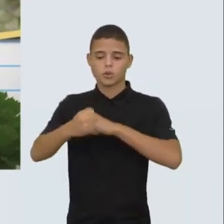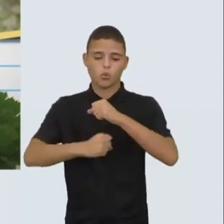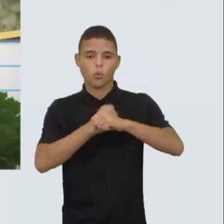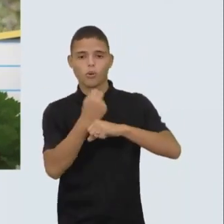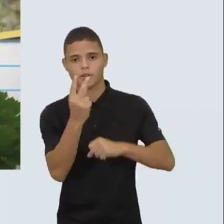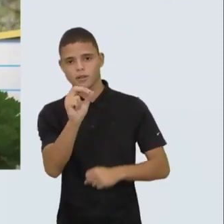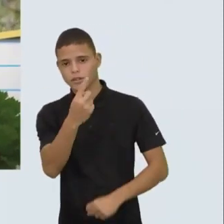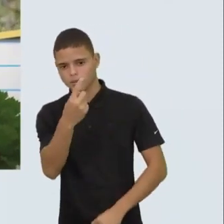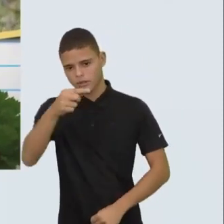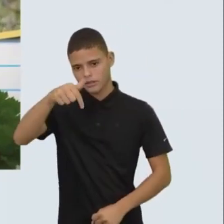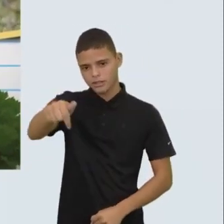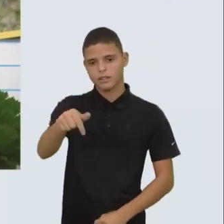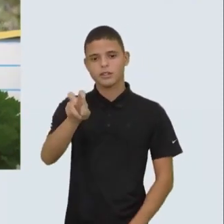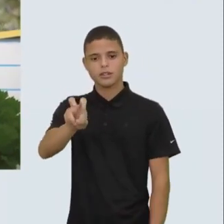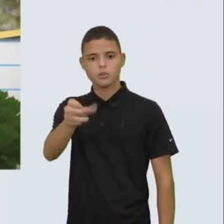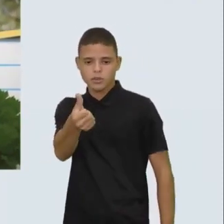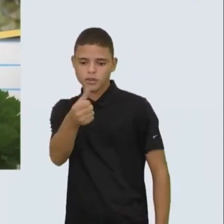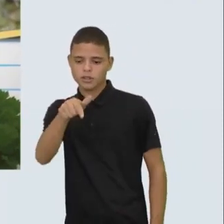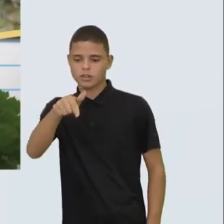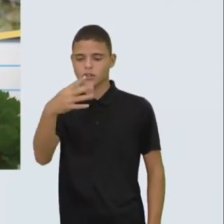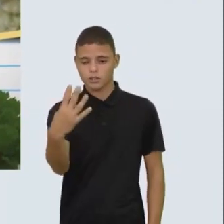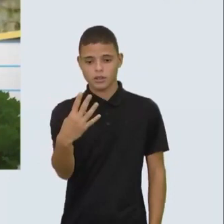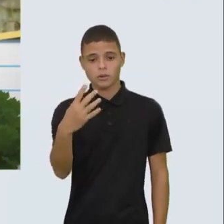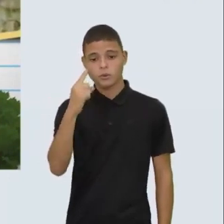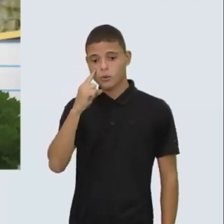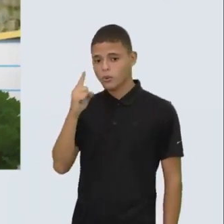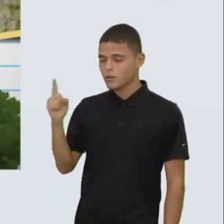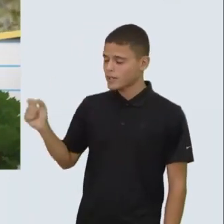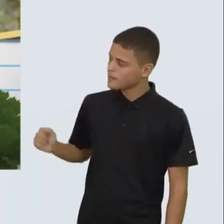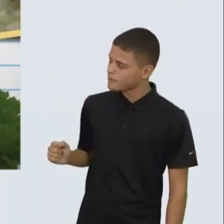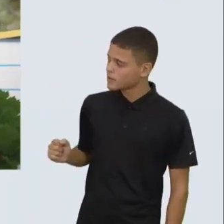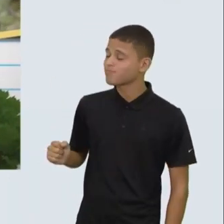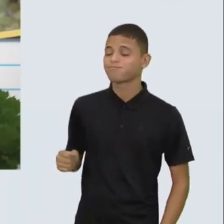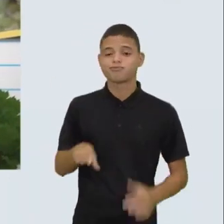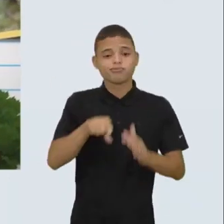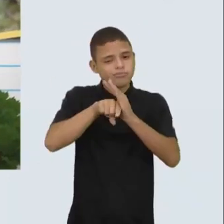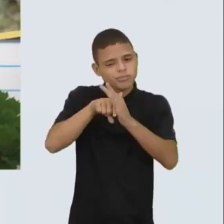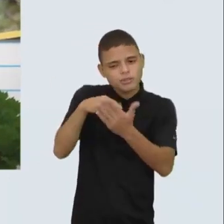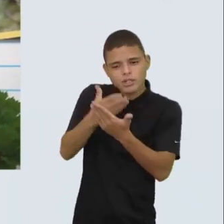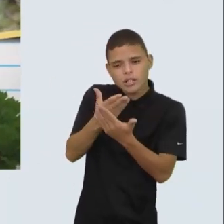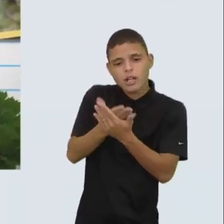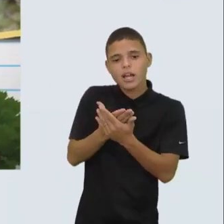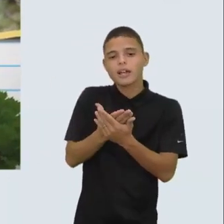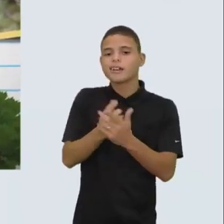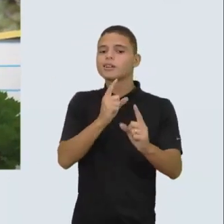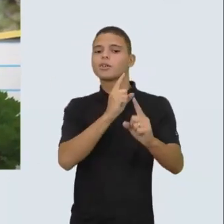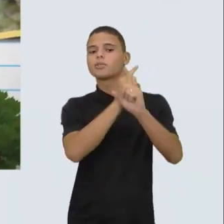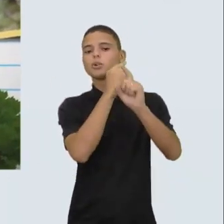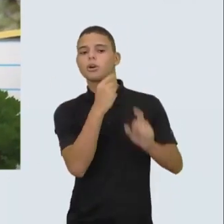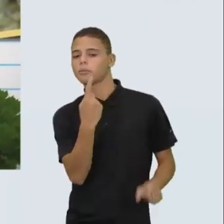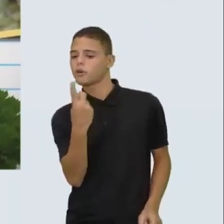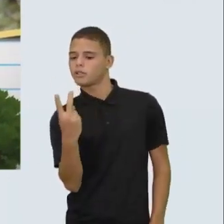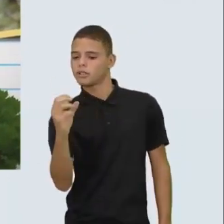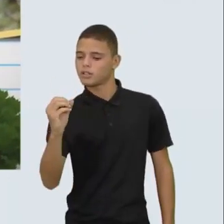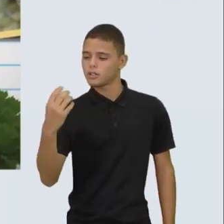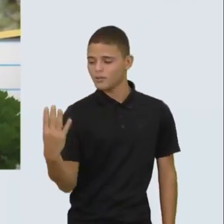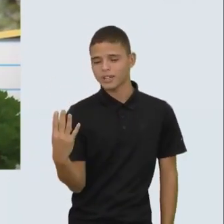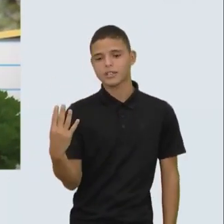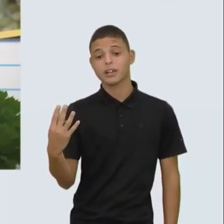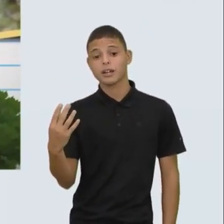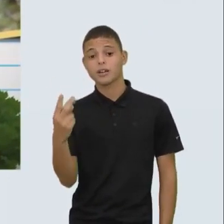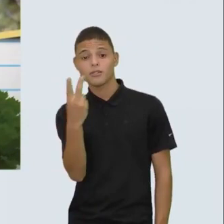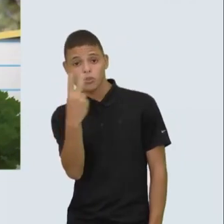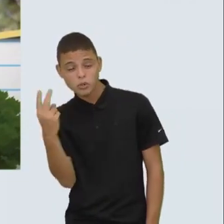2017, das 5.674 espécies de mamíferos pesquisadas, 1.204, ou cerca de 22%,